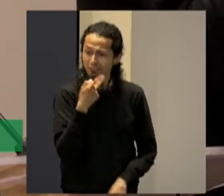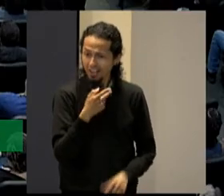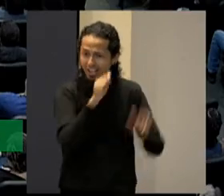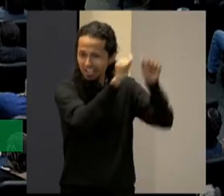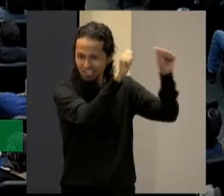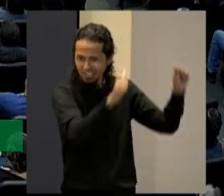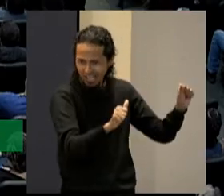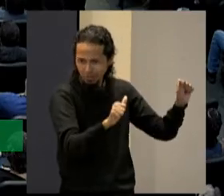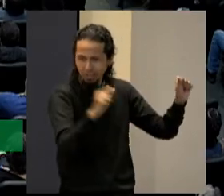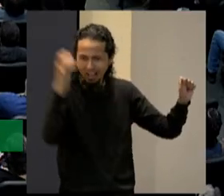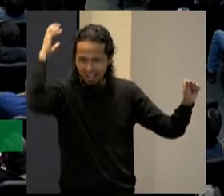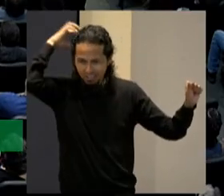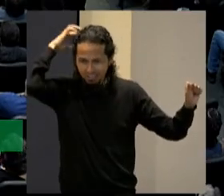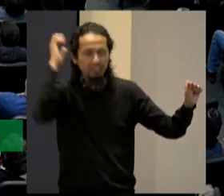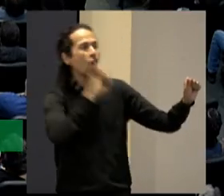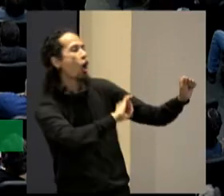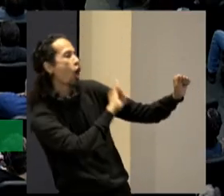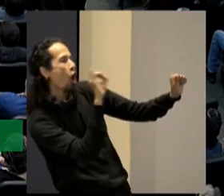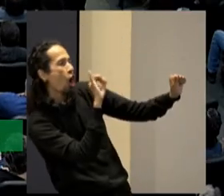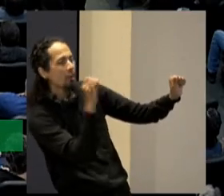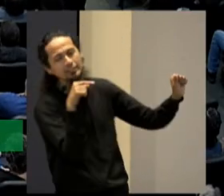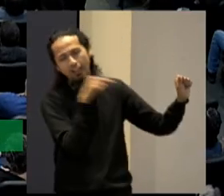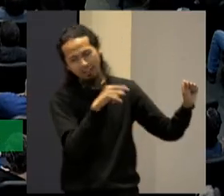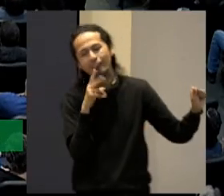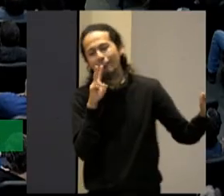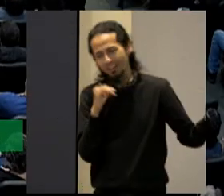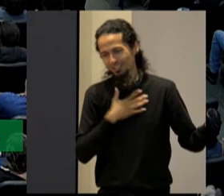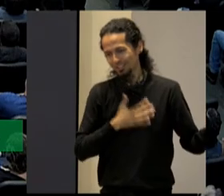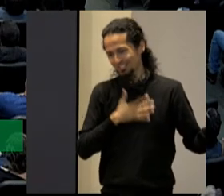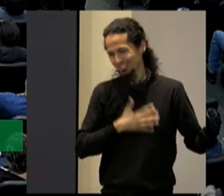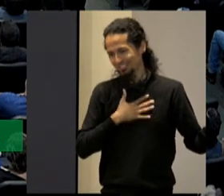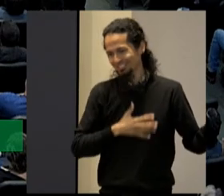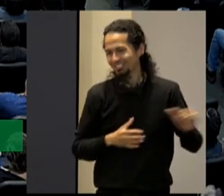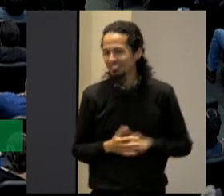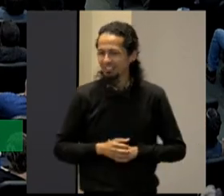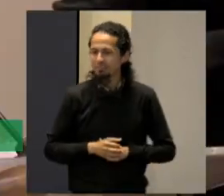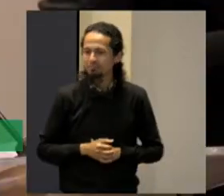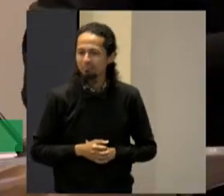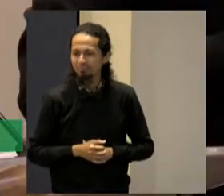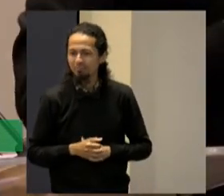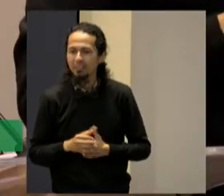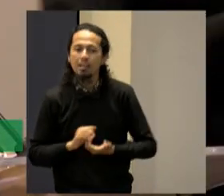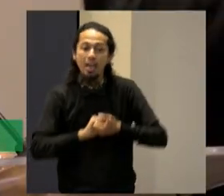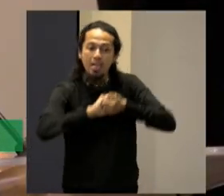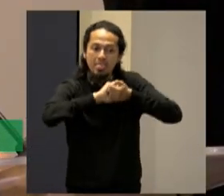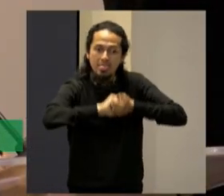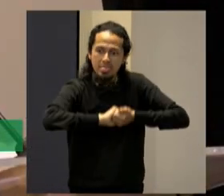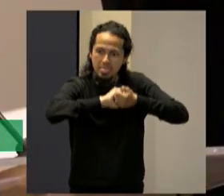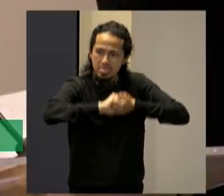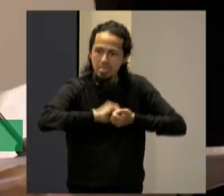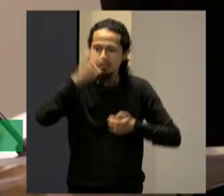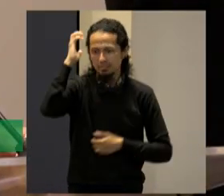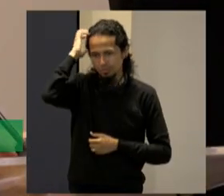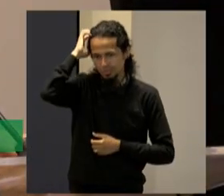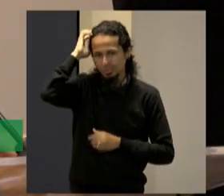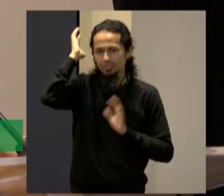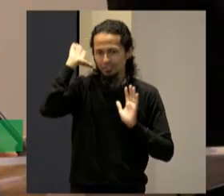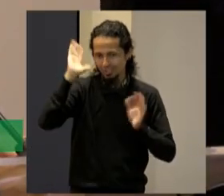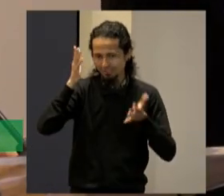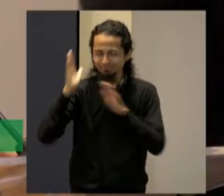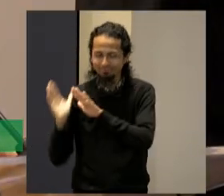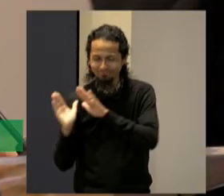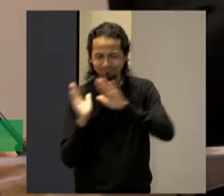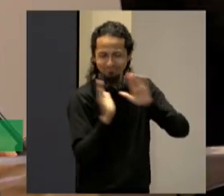embaixo, que eu tenho certeza de que ela vai gostar muito. E saudando a Antonieta de Barros, eu quero saudar as